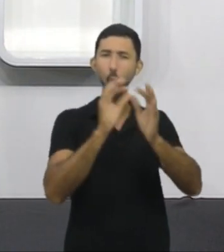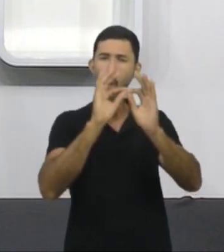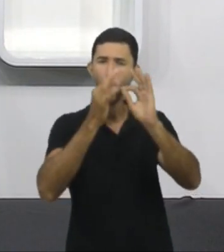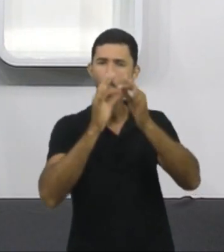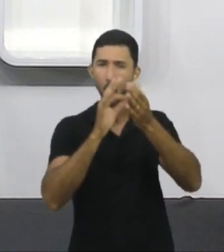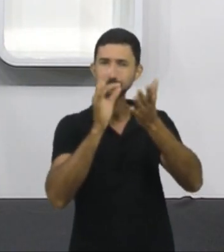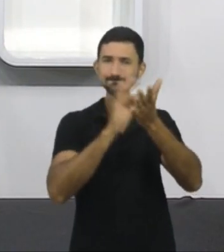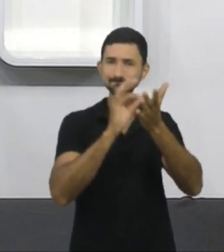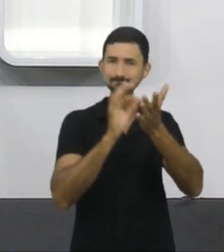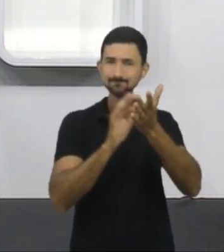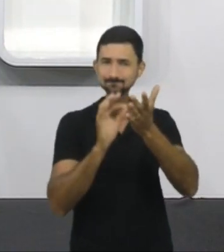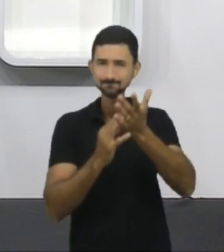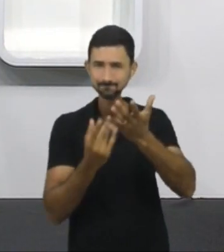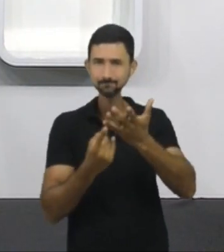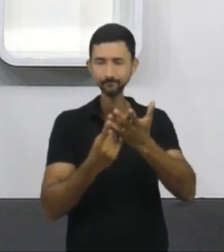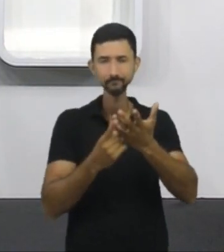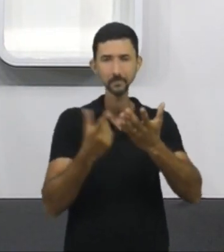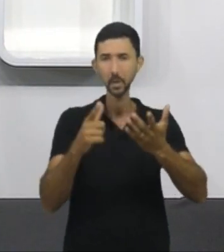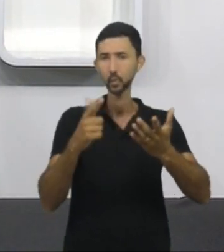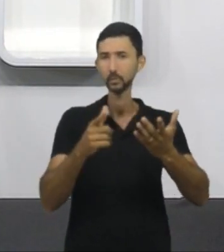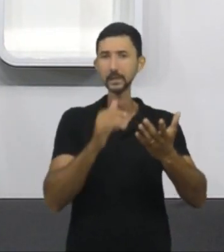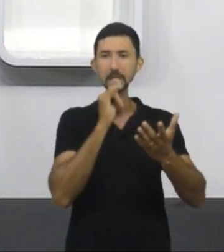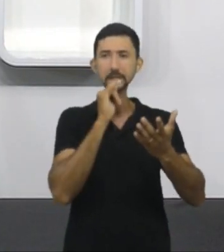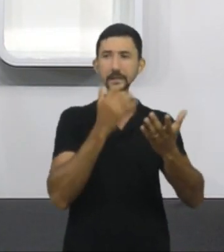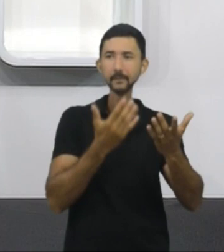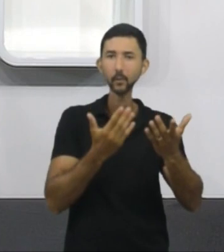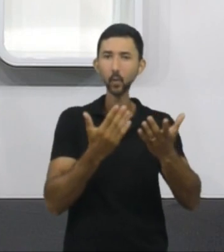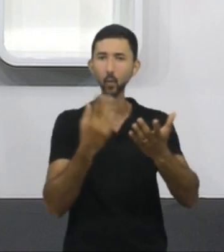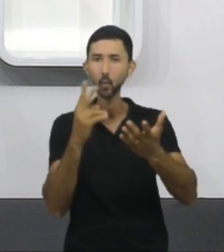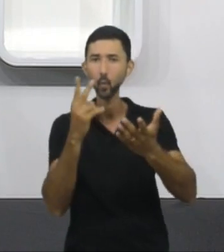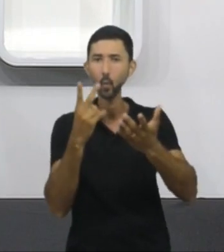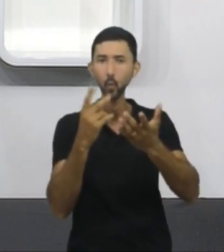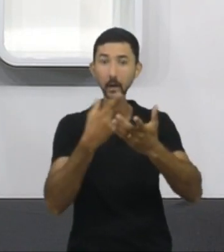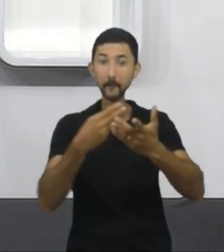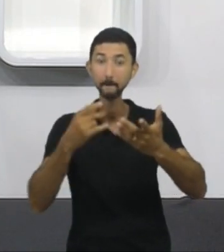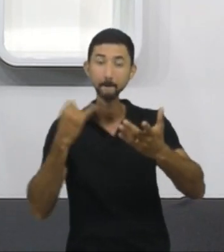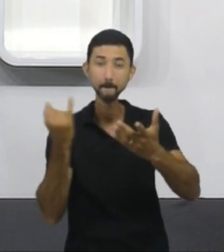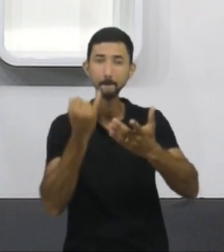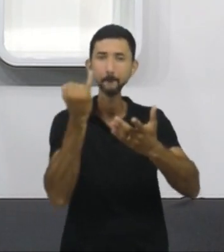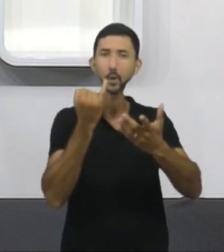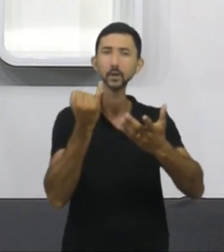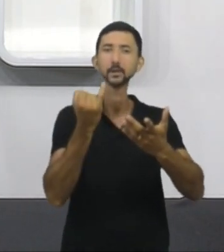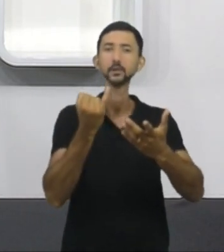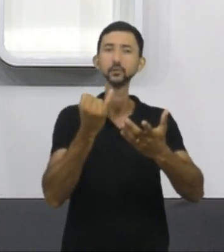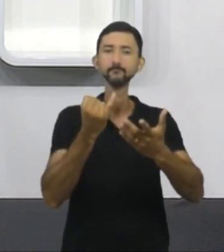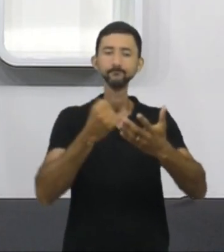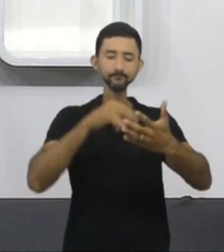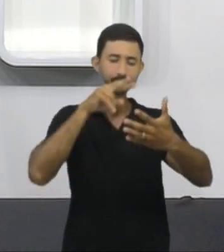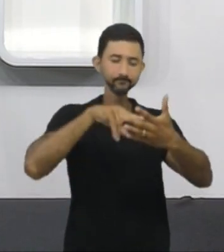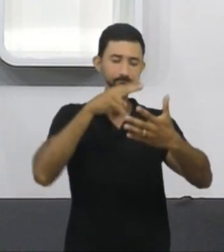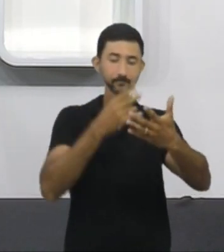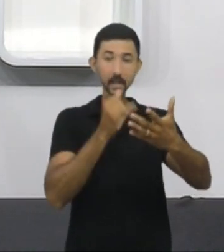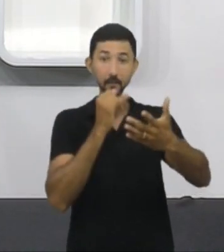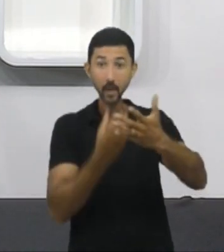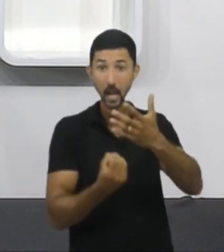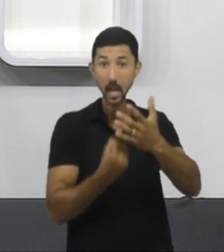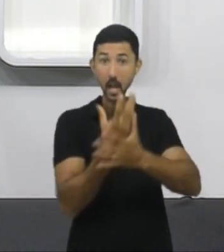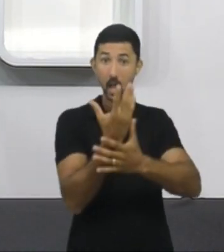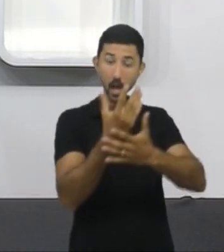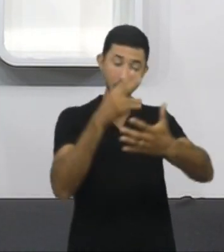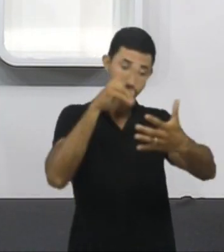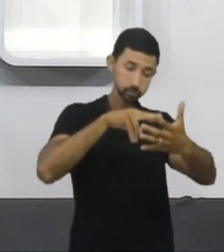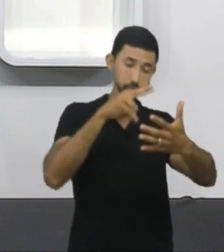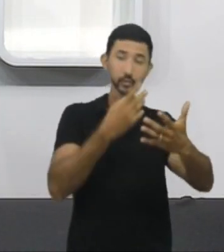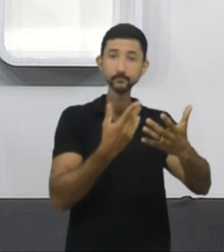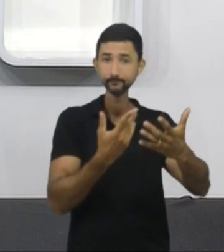esses elementos, nós não temos dois itens que são importantíssimos na hora que você produz ou que você lê